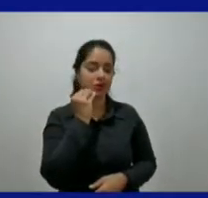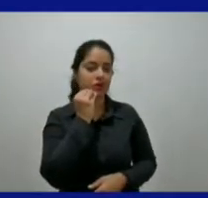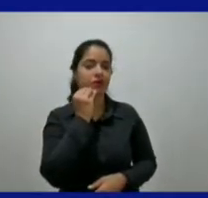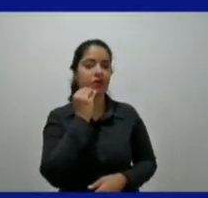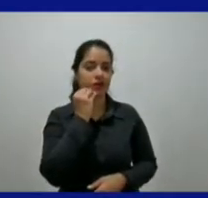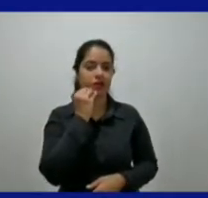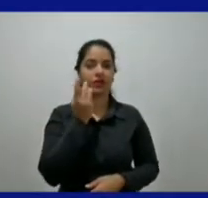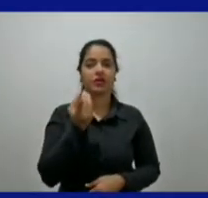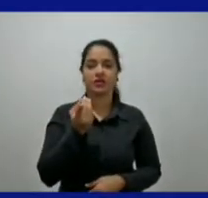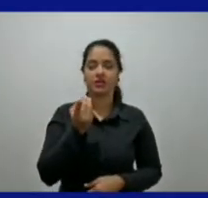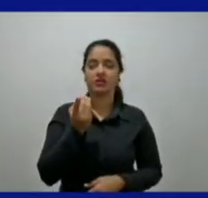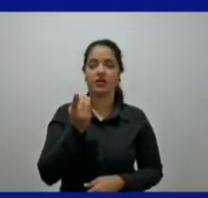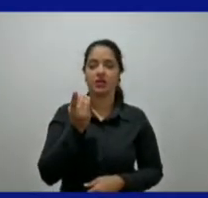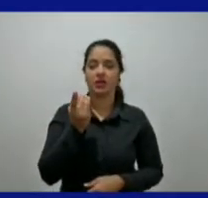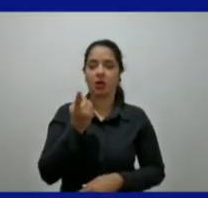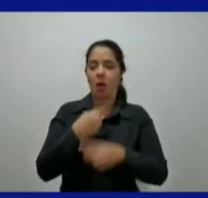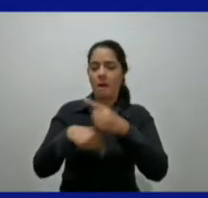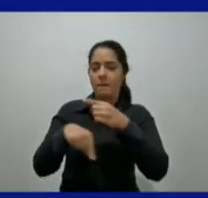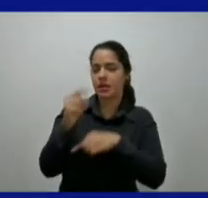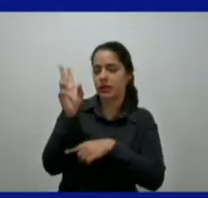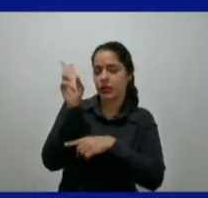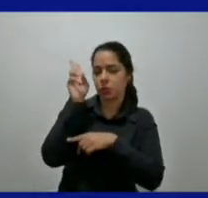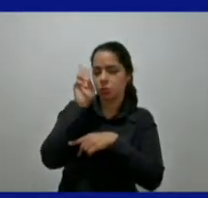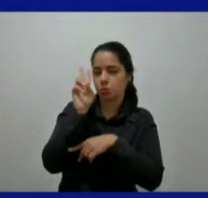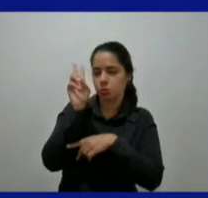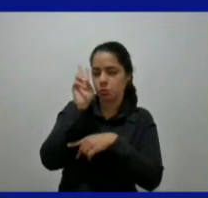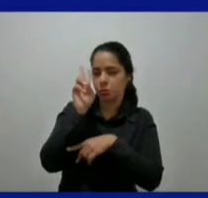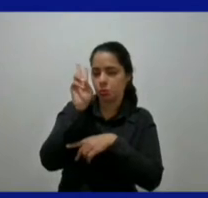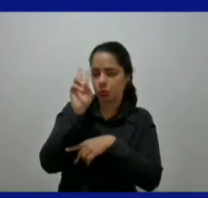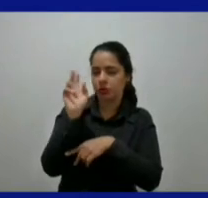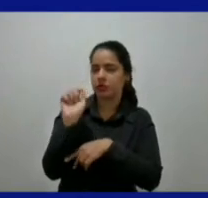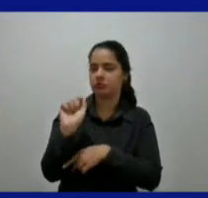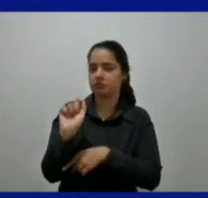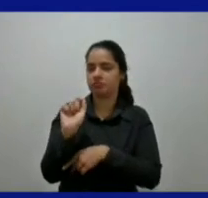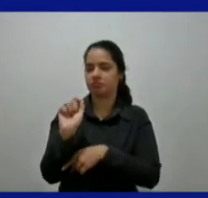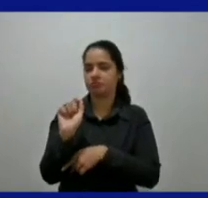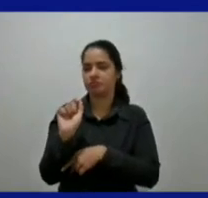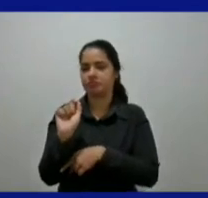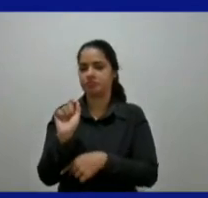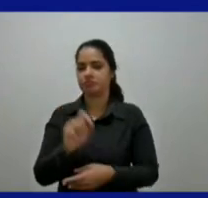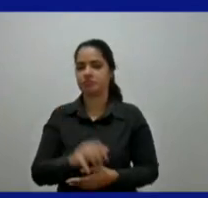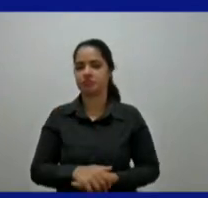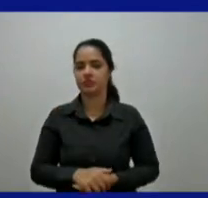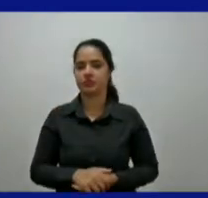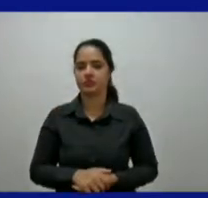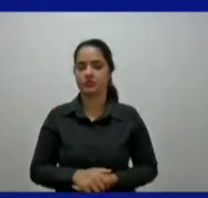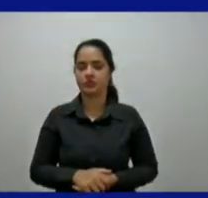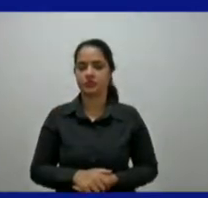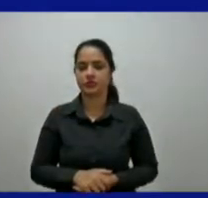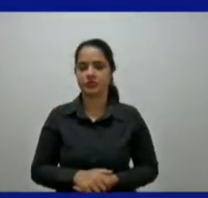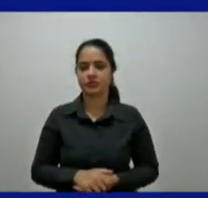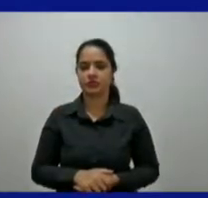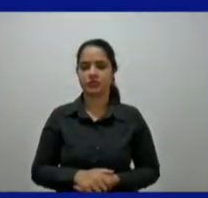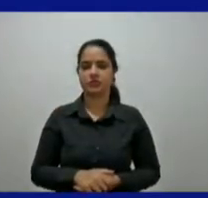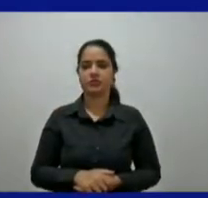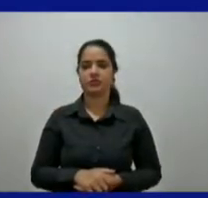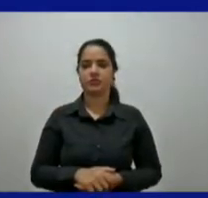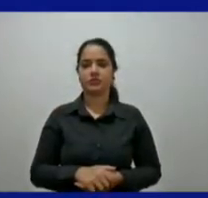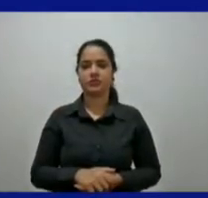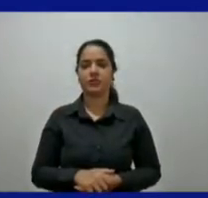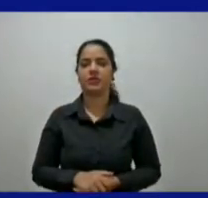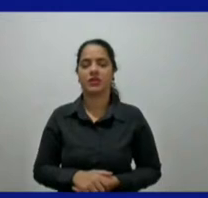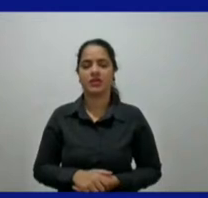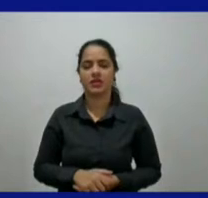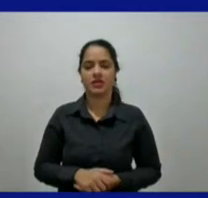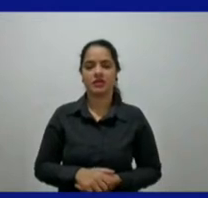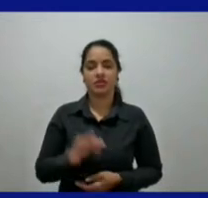histórica num fato que muito incomoda o próprio Tião. porque ele é sempre citado como